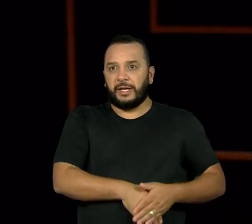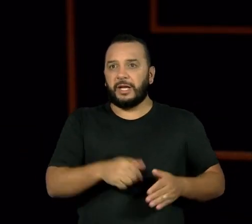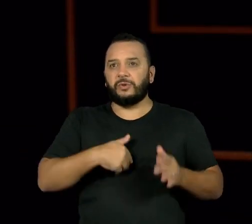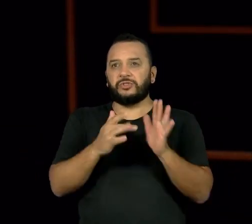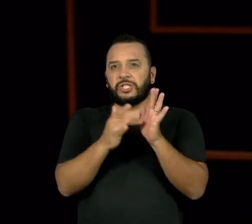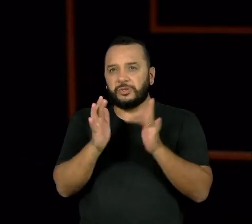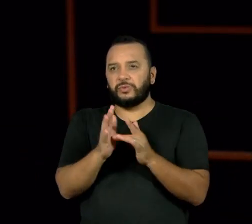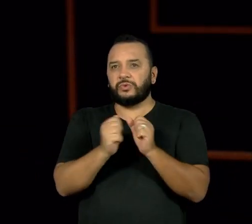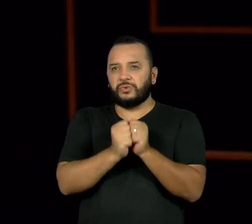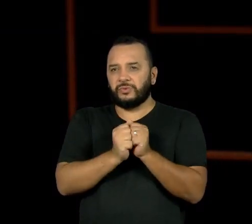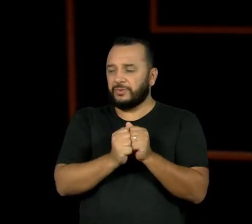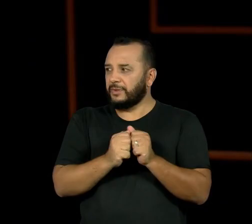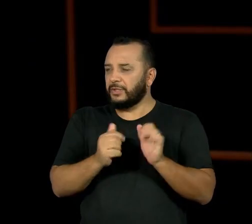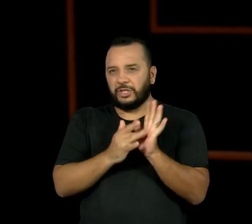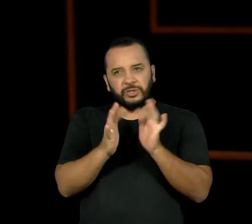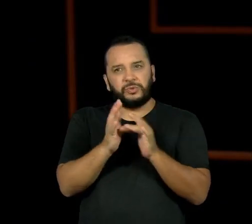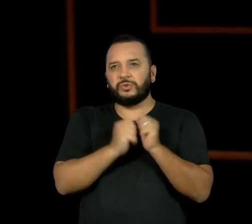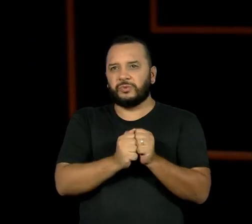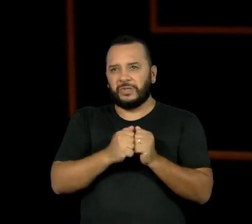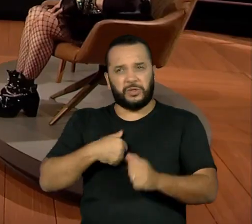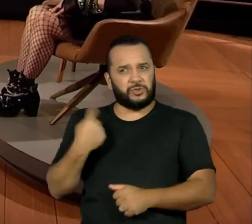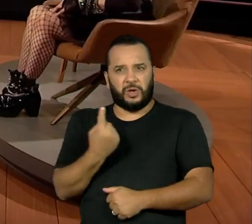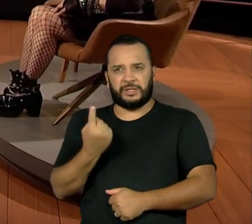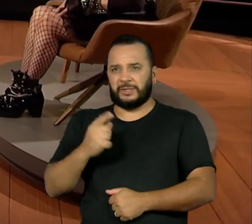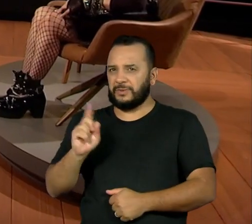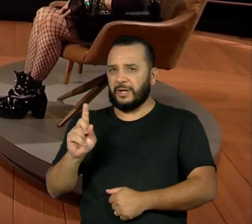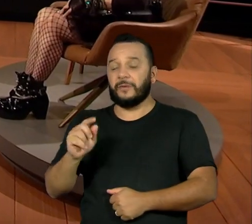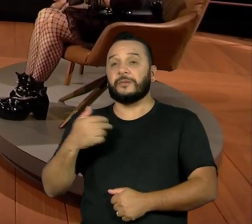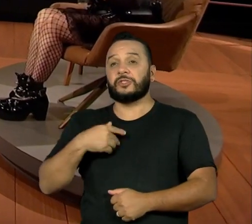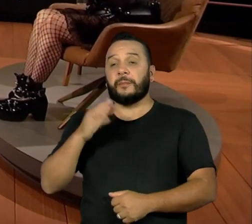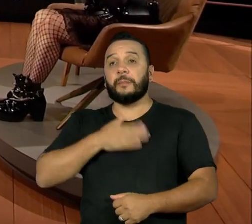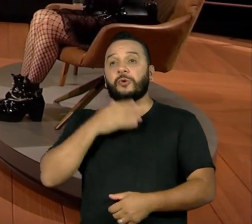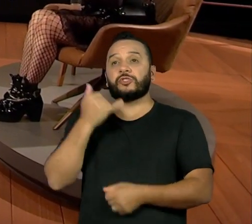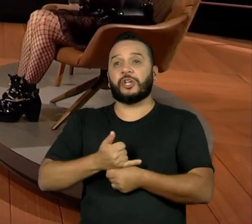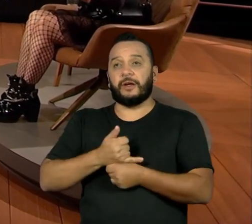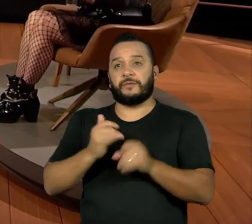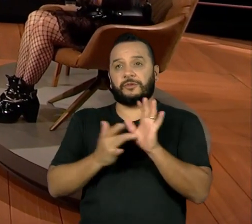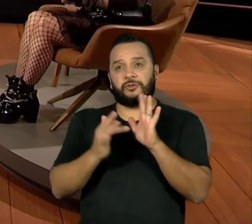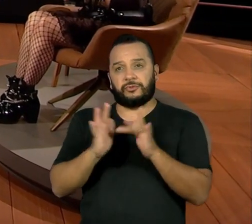nesse caminho, sozinha? Não, vou chamar a diretoria para ir comigo. E eu, acreditando, falei,